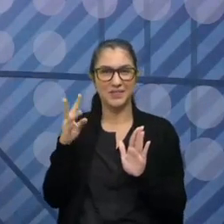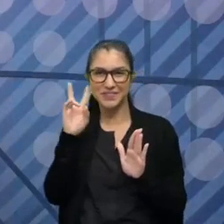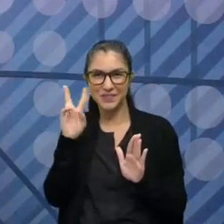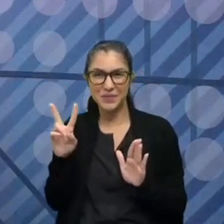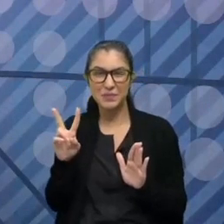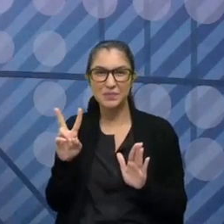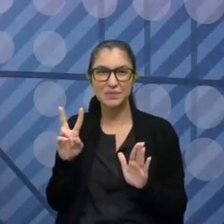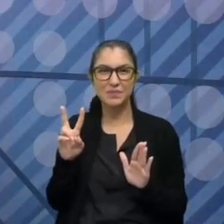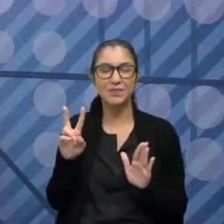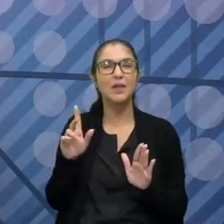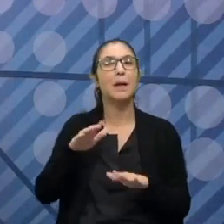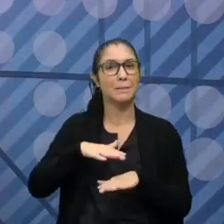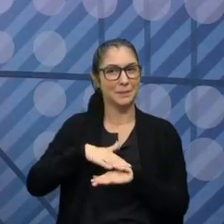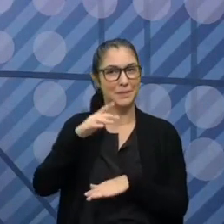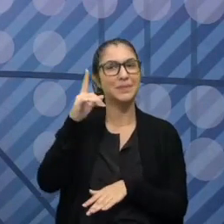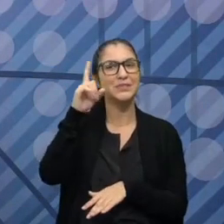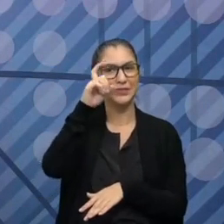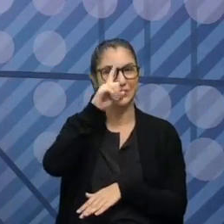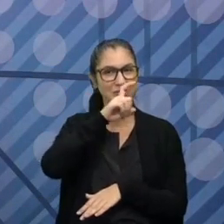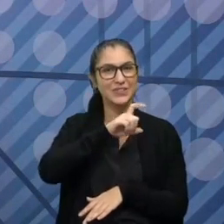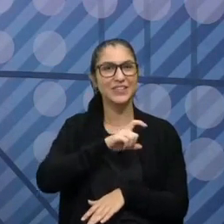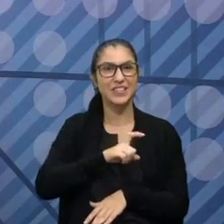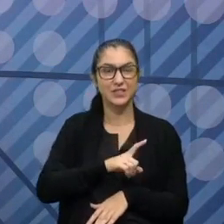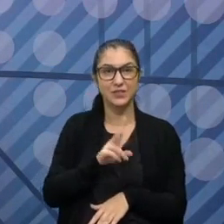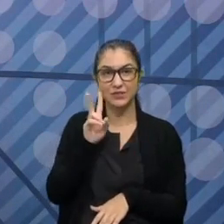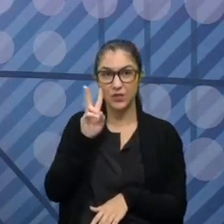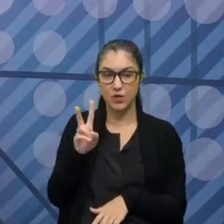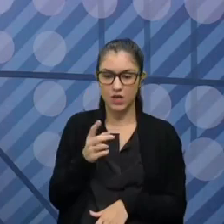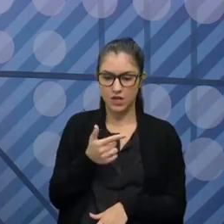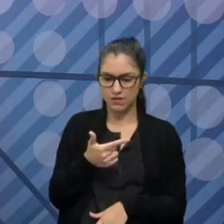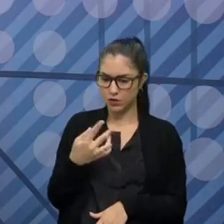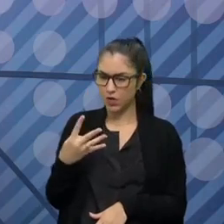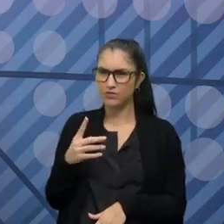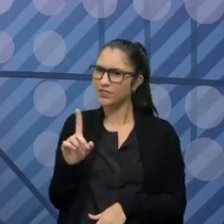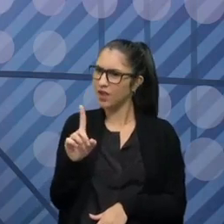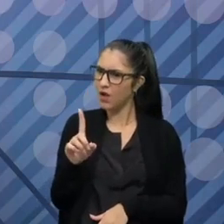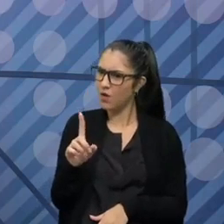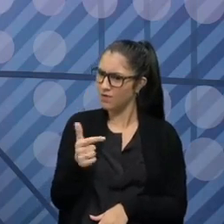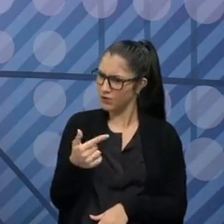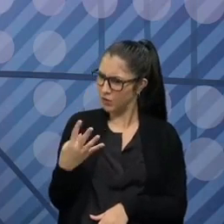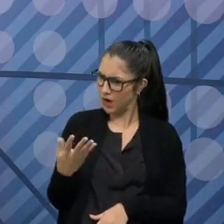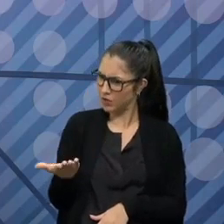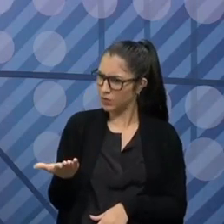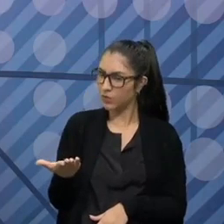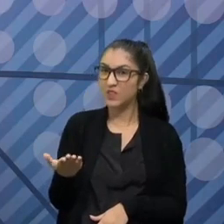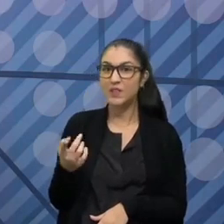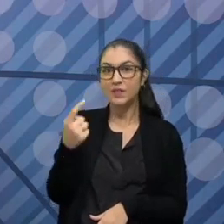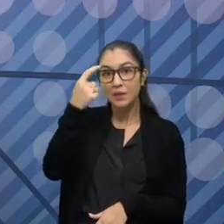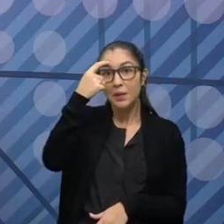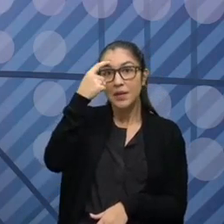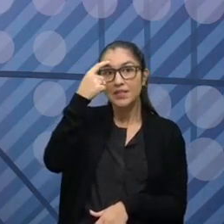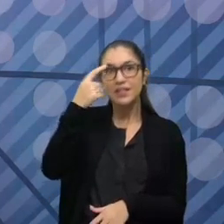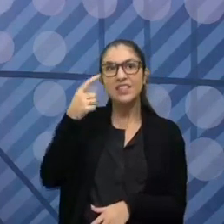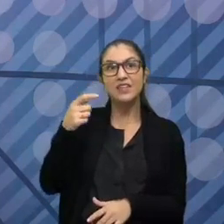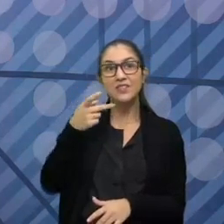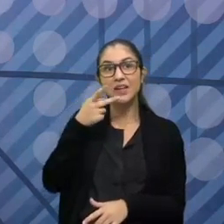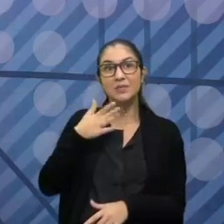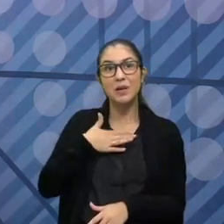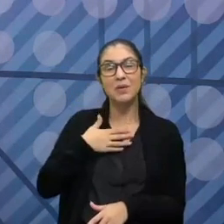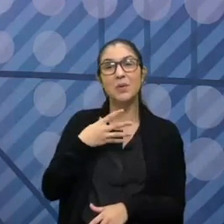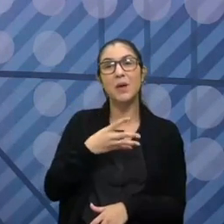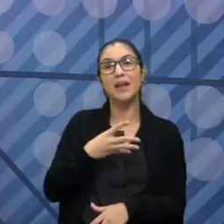24. Viu como que é mais difícil para eles também? Então, ele fez 24. Falei, não, você fez 24. Na cabecinha dele, ele estava me